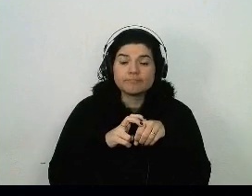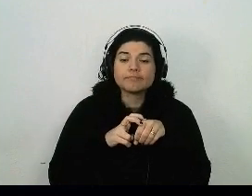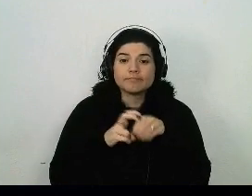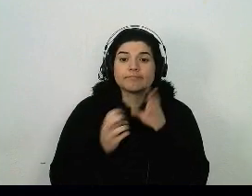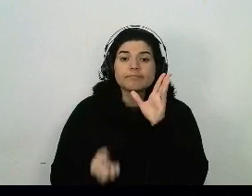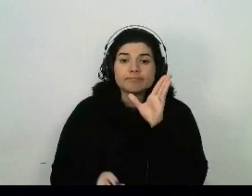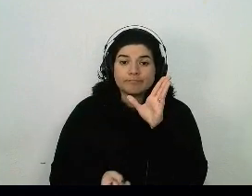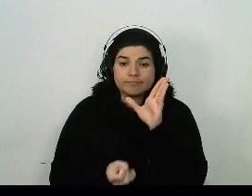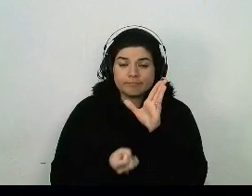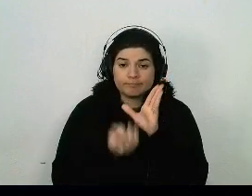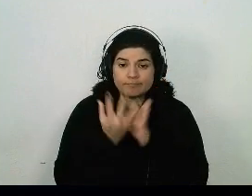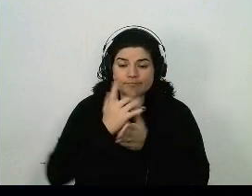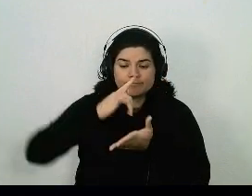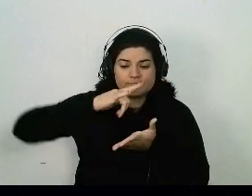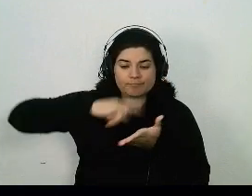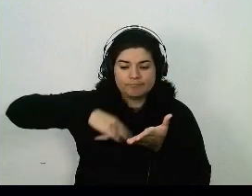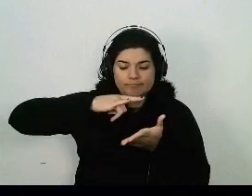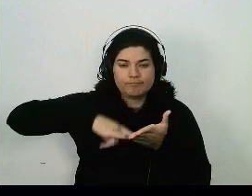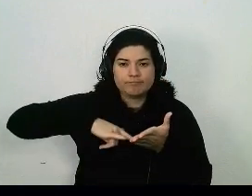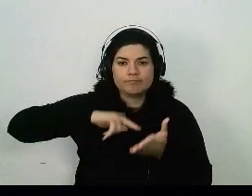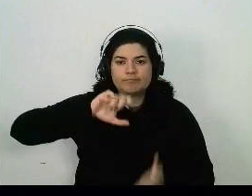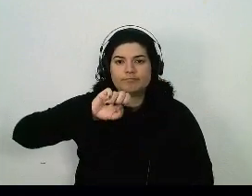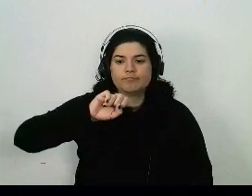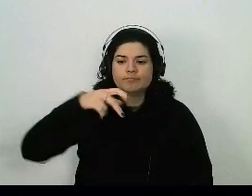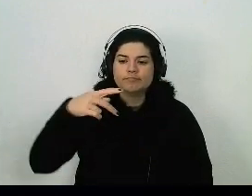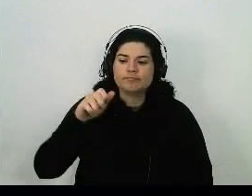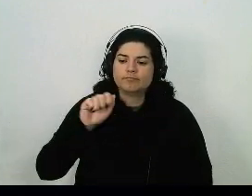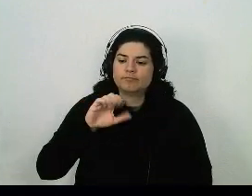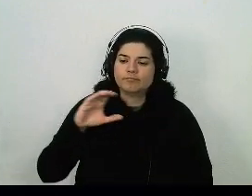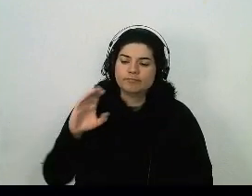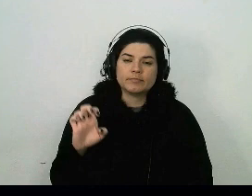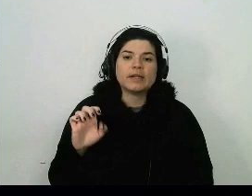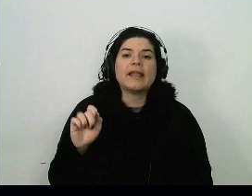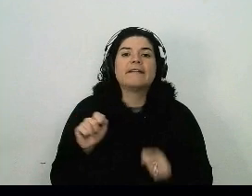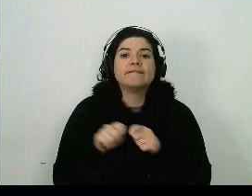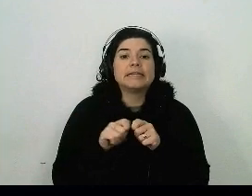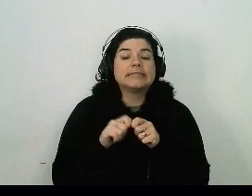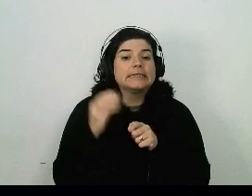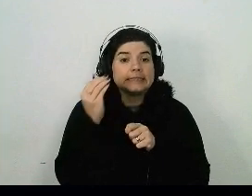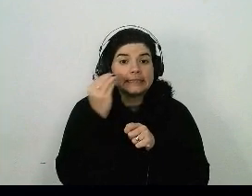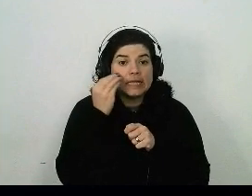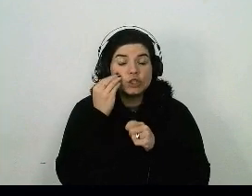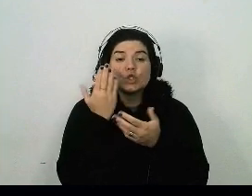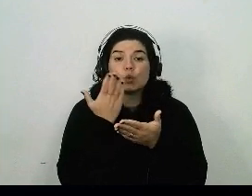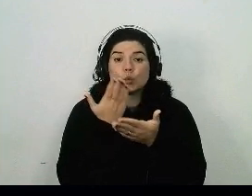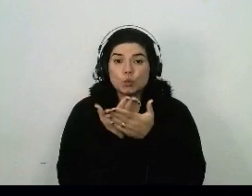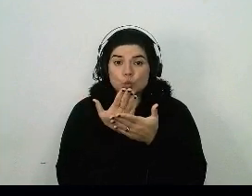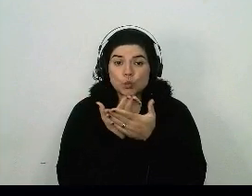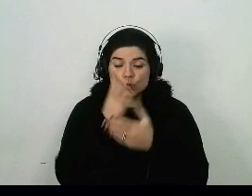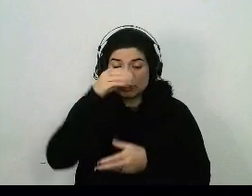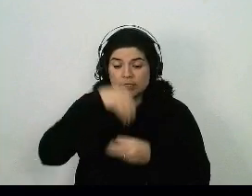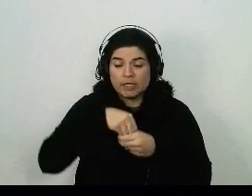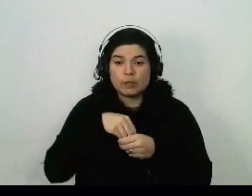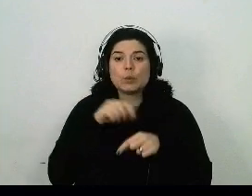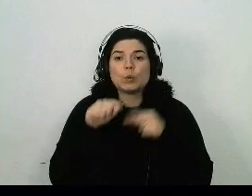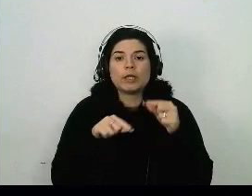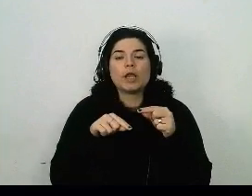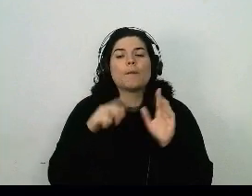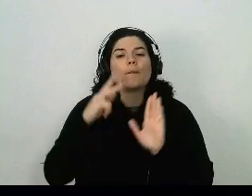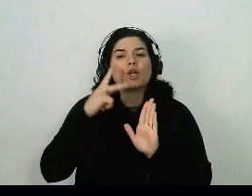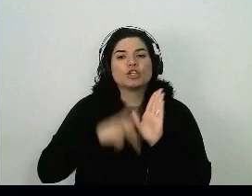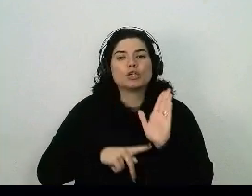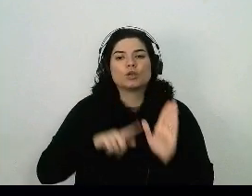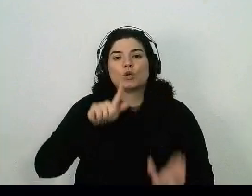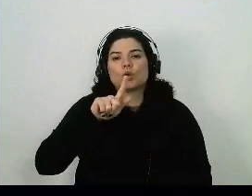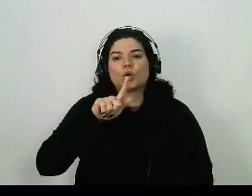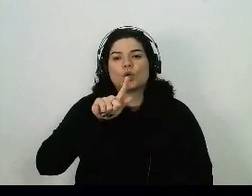documentou esse Framework Space fez um piloto um estudo de caso interno que é o Projeto Good Day o projeto Bom dia Bom